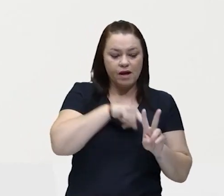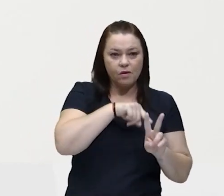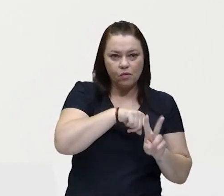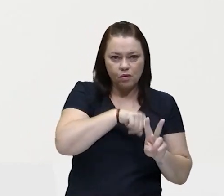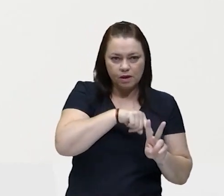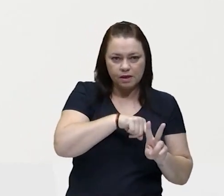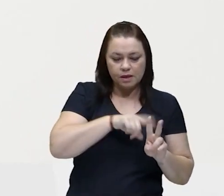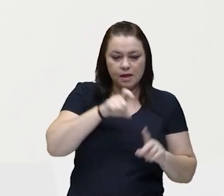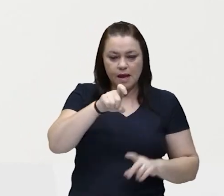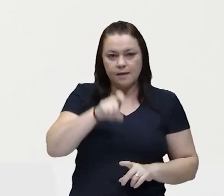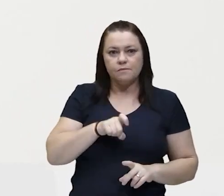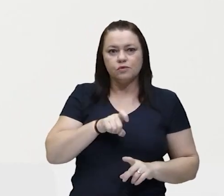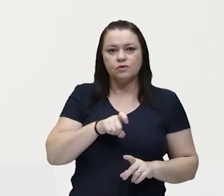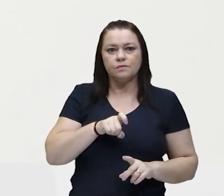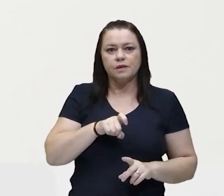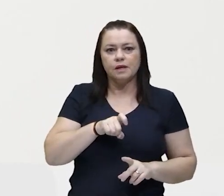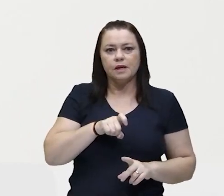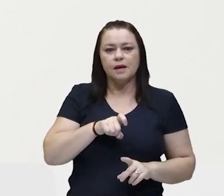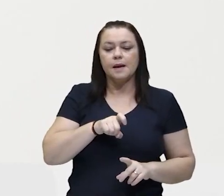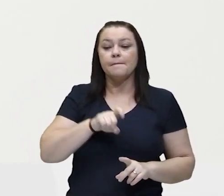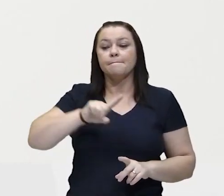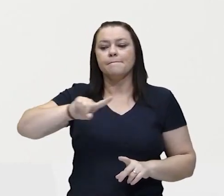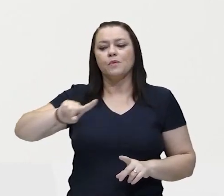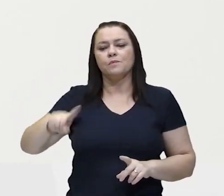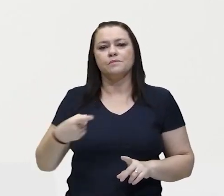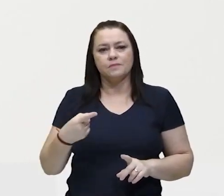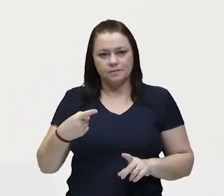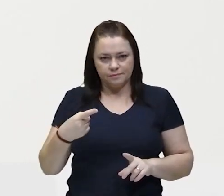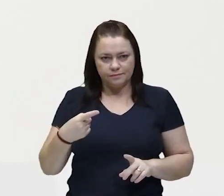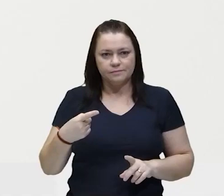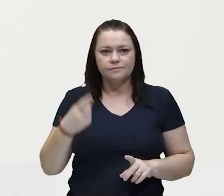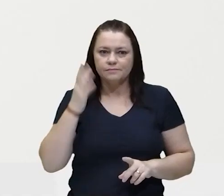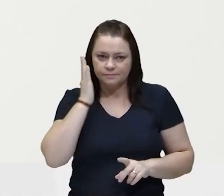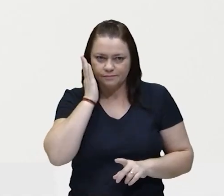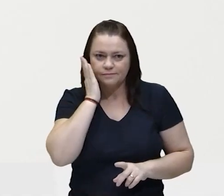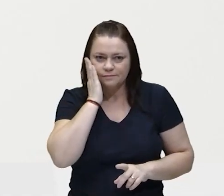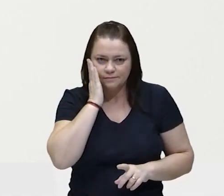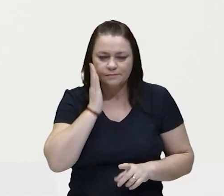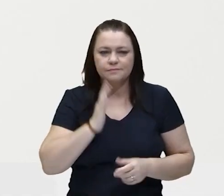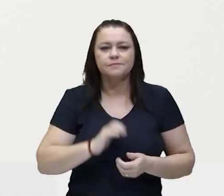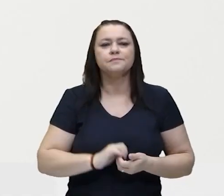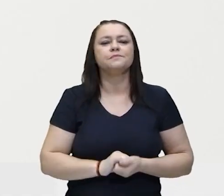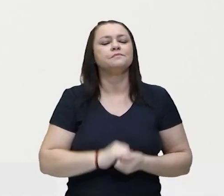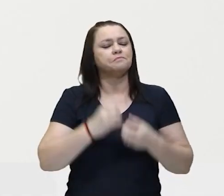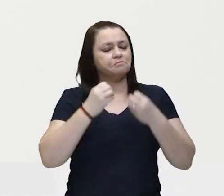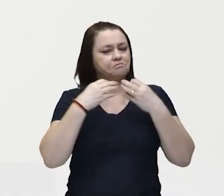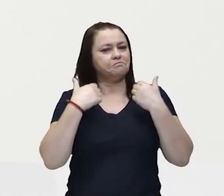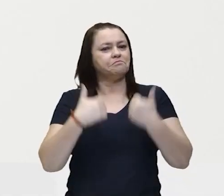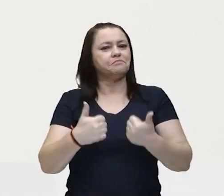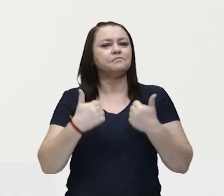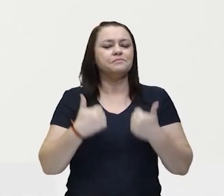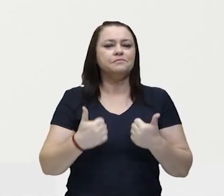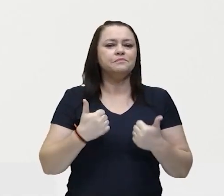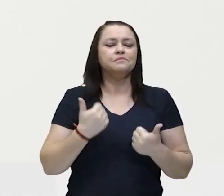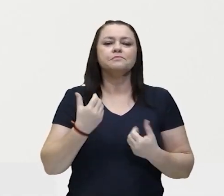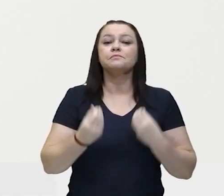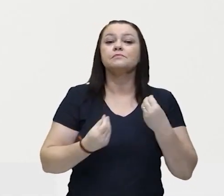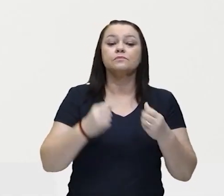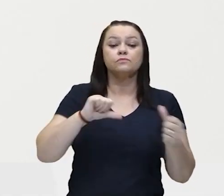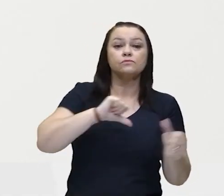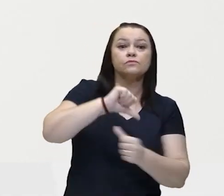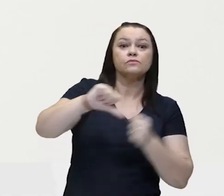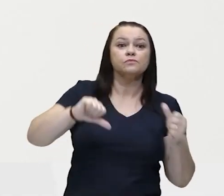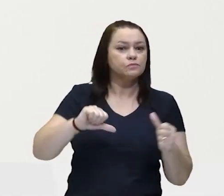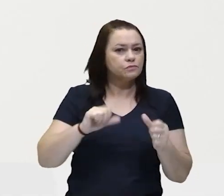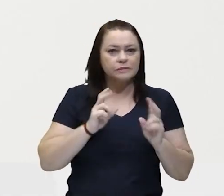e multiplicar ele por 1000. Muito bem, professor. Então, para transformar litro em mililitro, eu vou multiplicar o